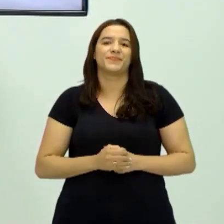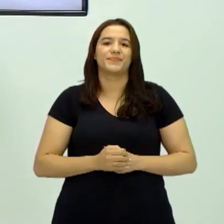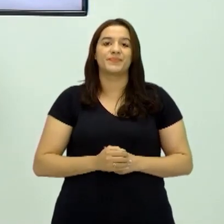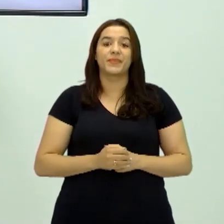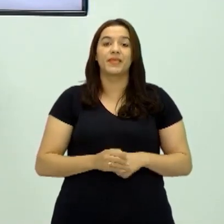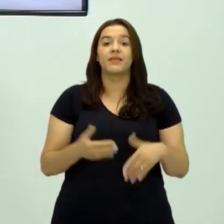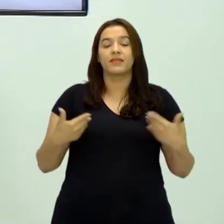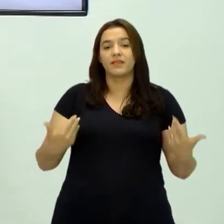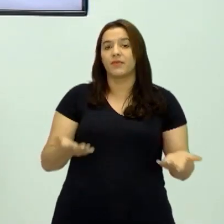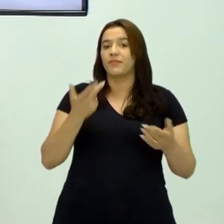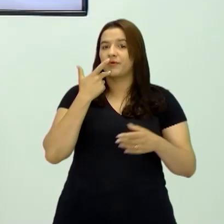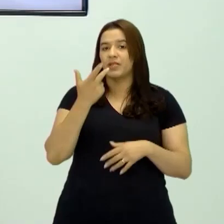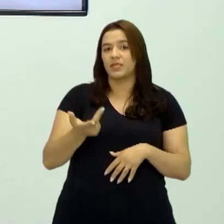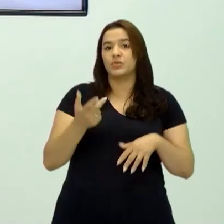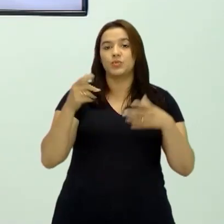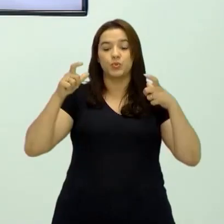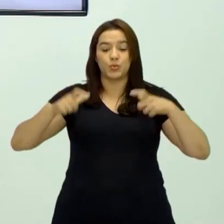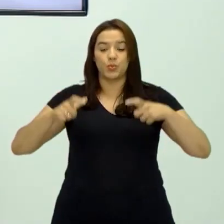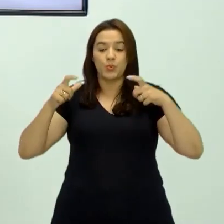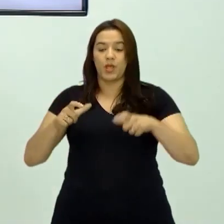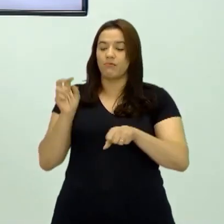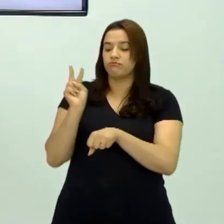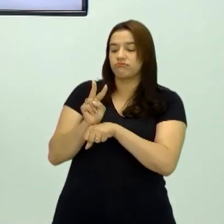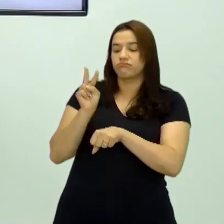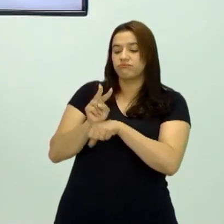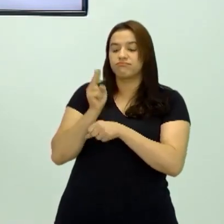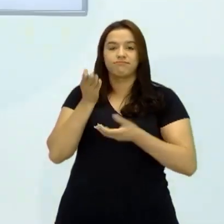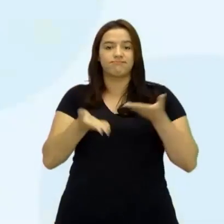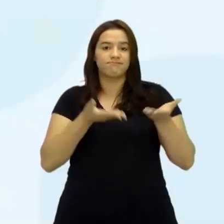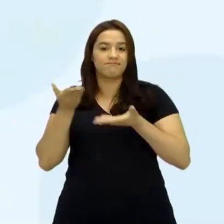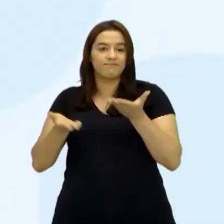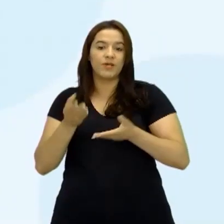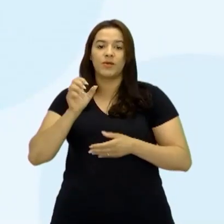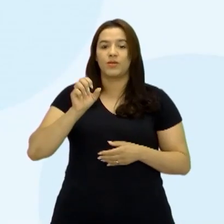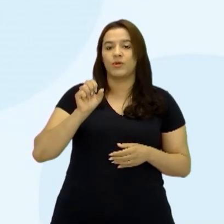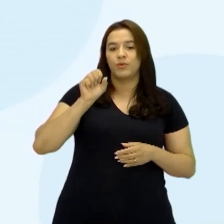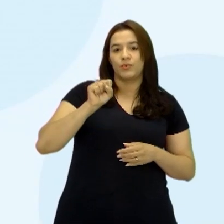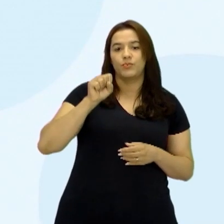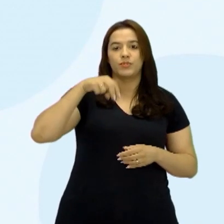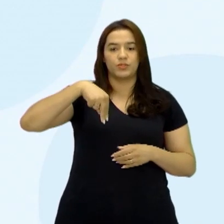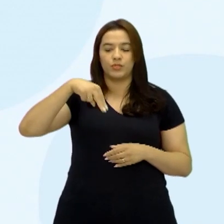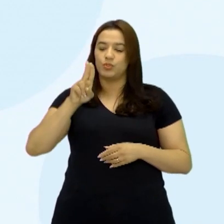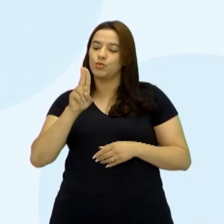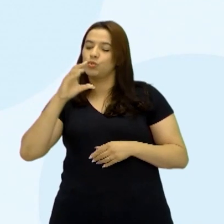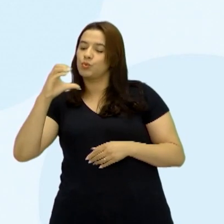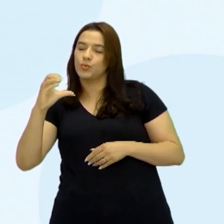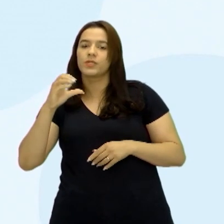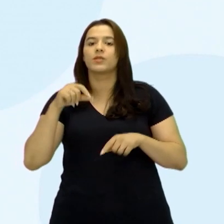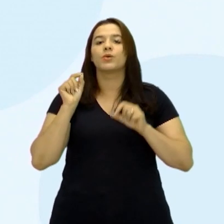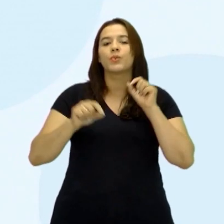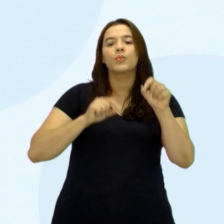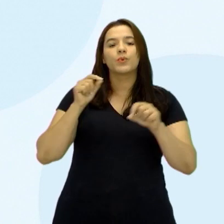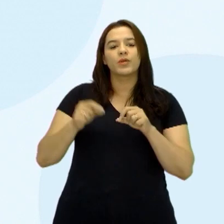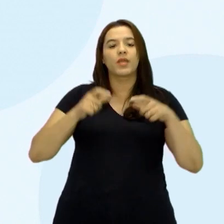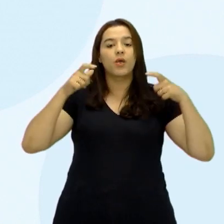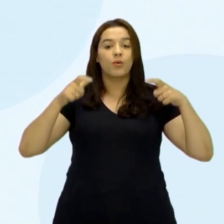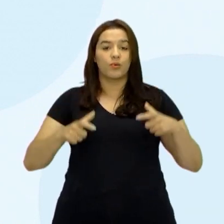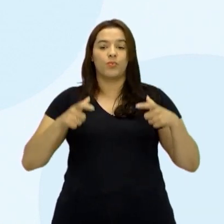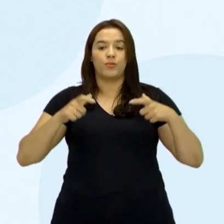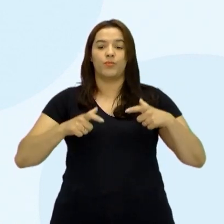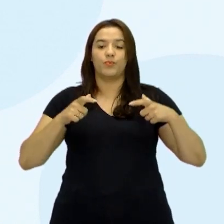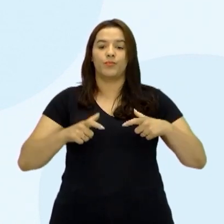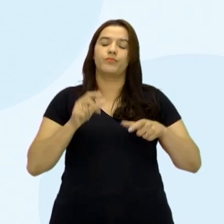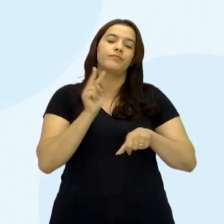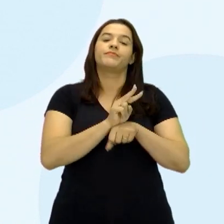sobre sistema aí de unidade de conservação, aí o SNUC, vamos ver aí o que é o Sistema Nacional de Unidades